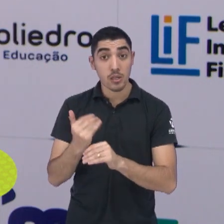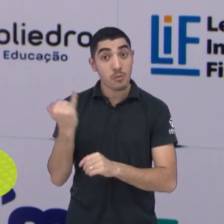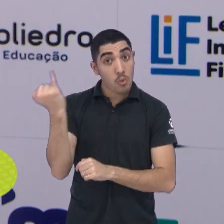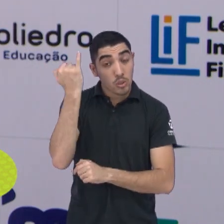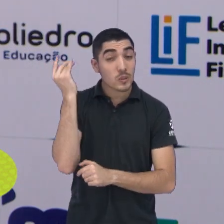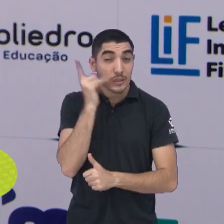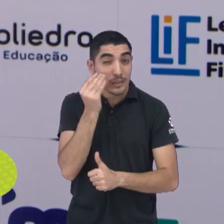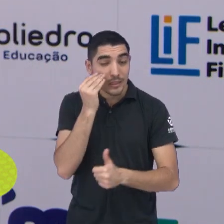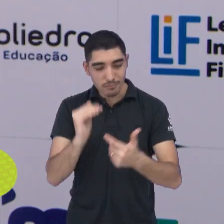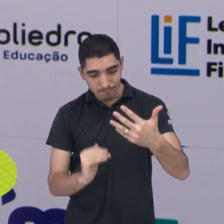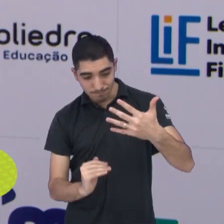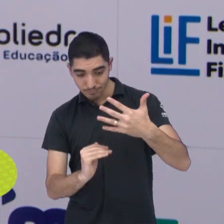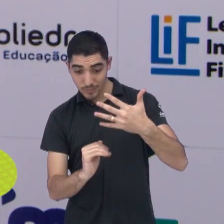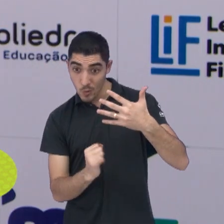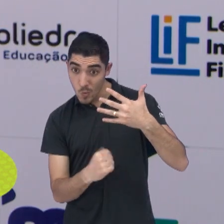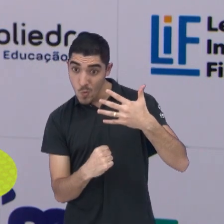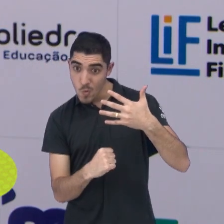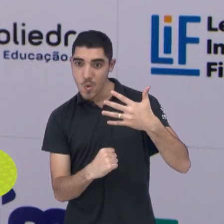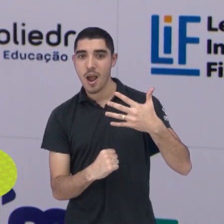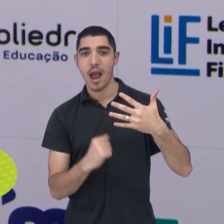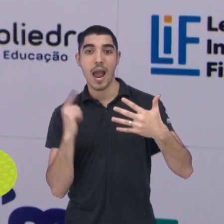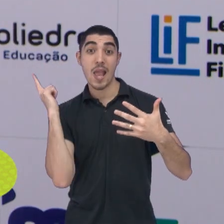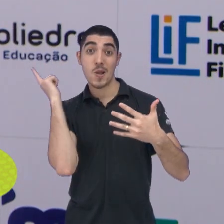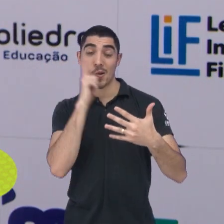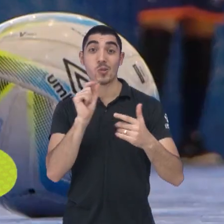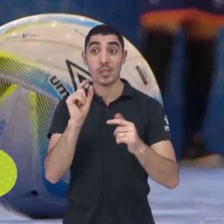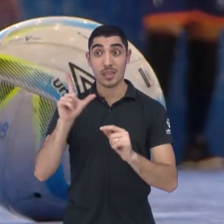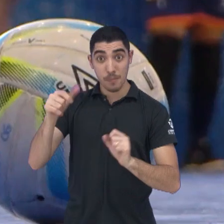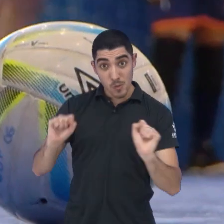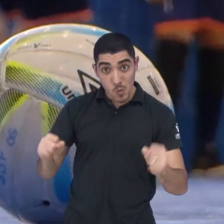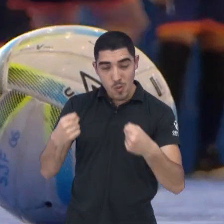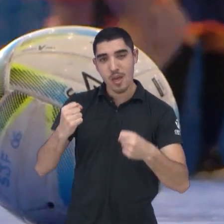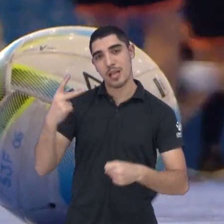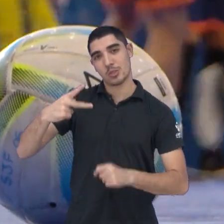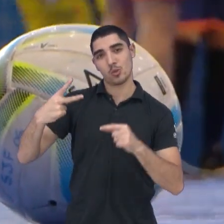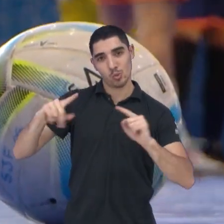tentar, né, pelo menos, para trazer a decisão para dentro de casa.